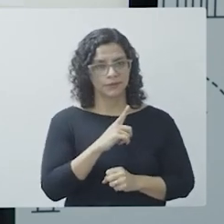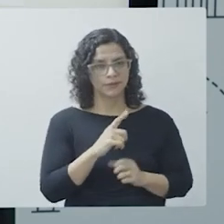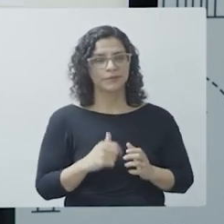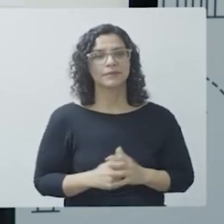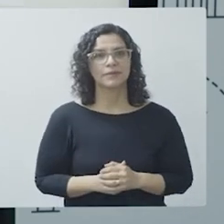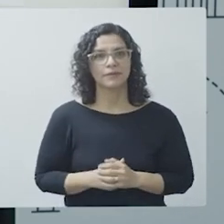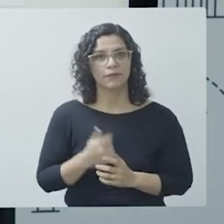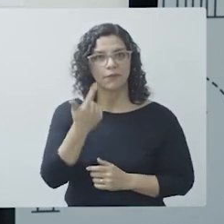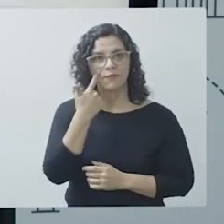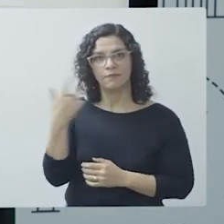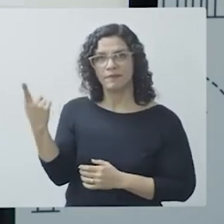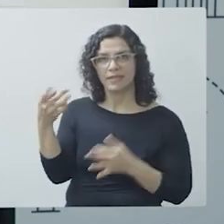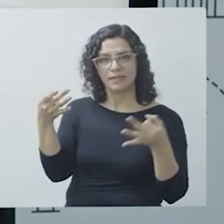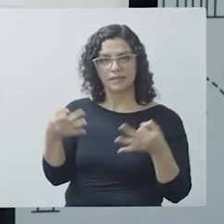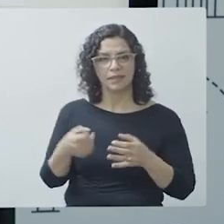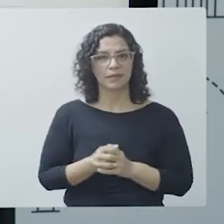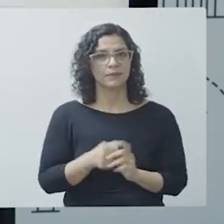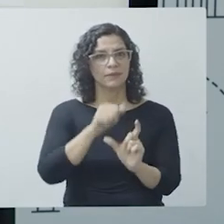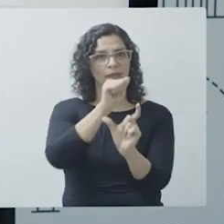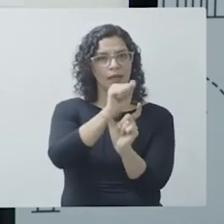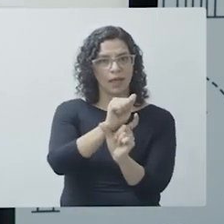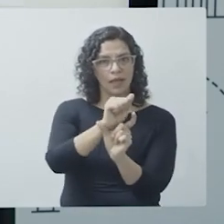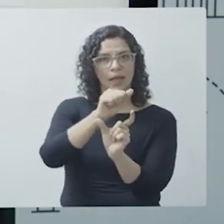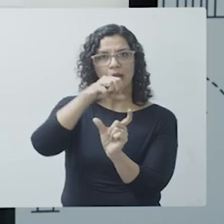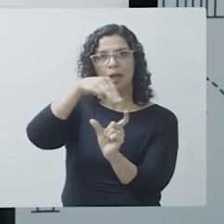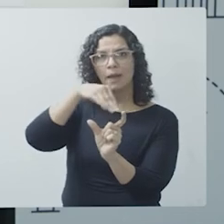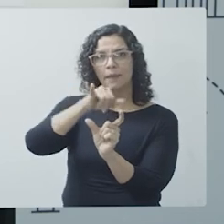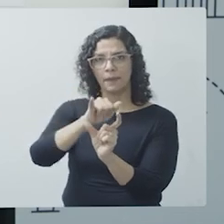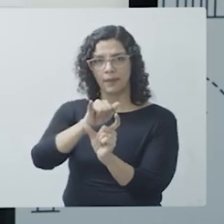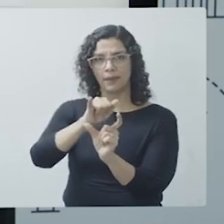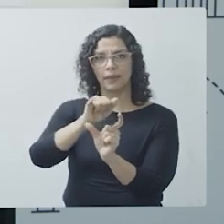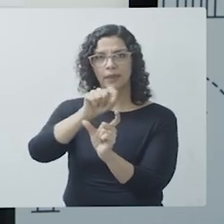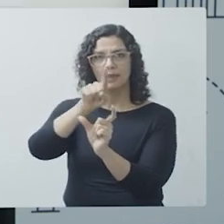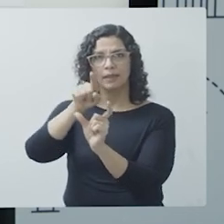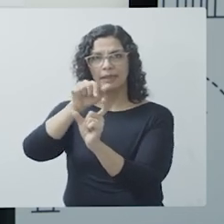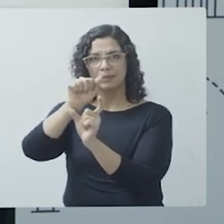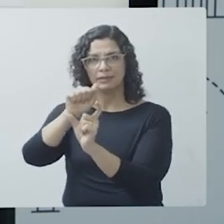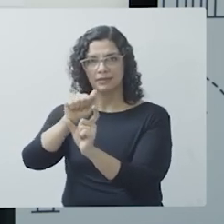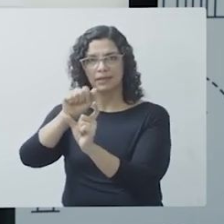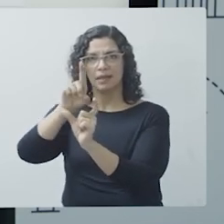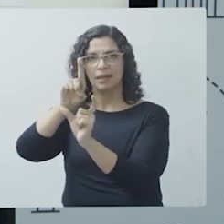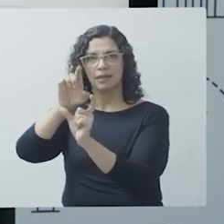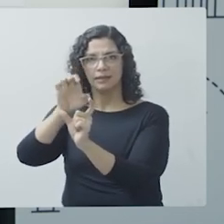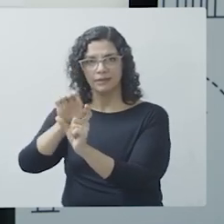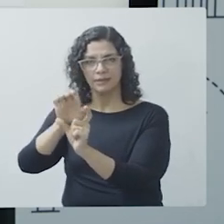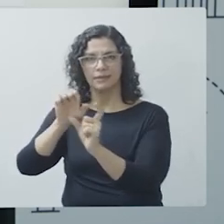Quatro sílabas. Vamos ver se é isso mesmo? A-mi-za-de.